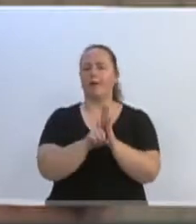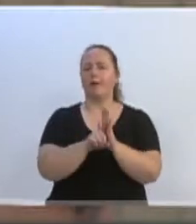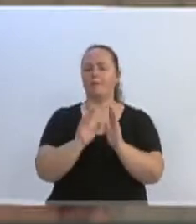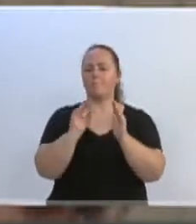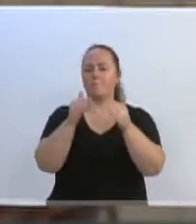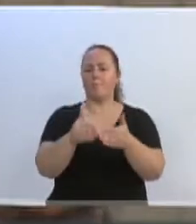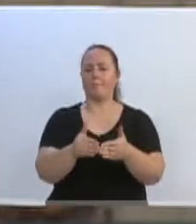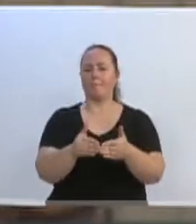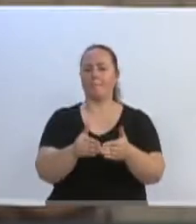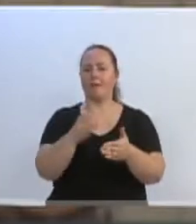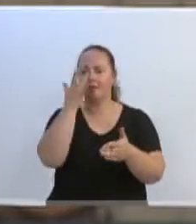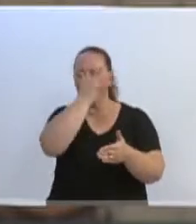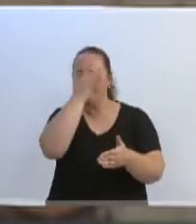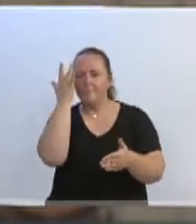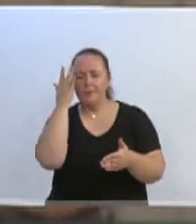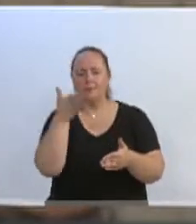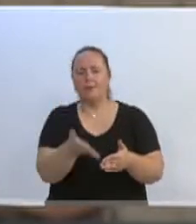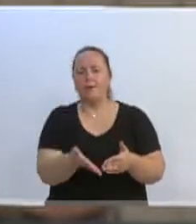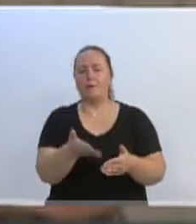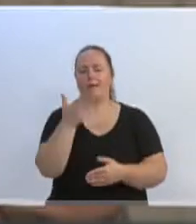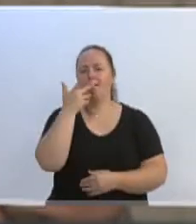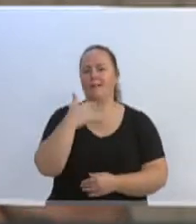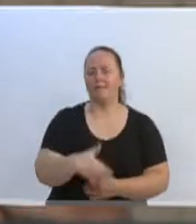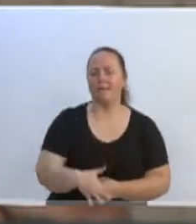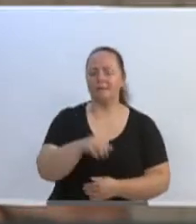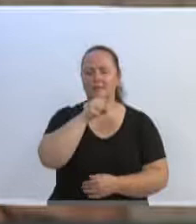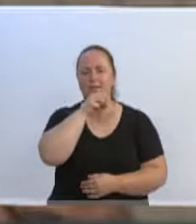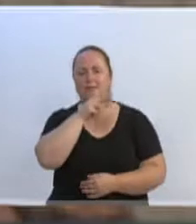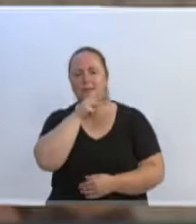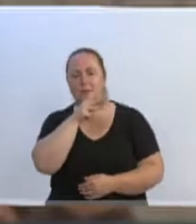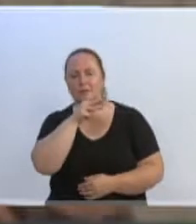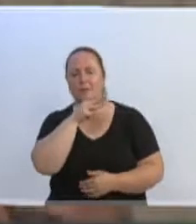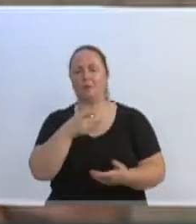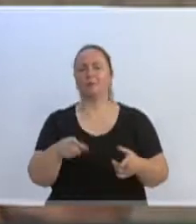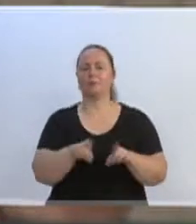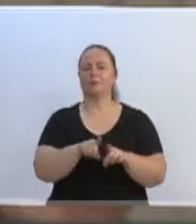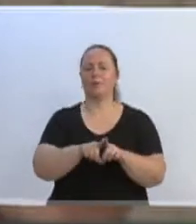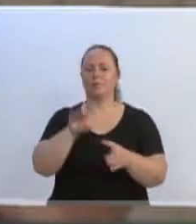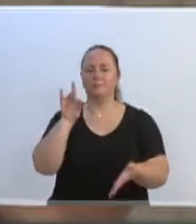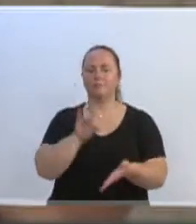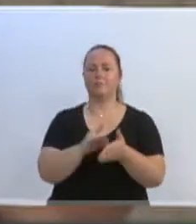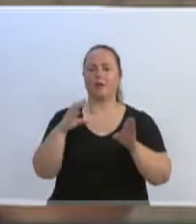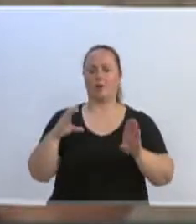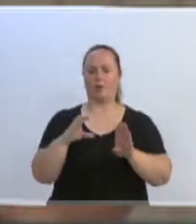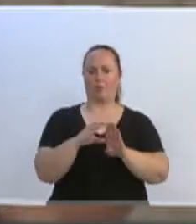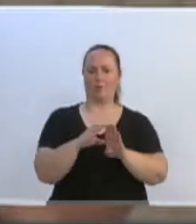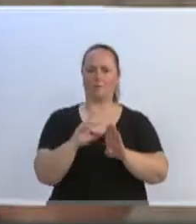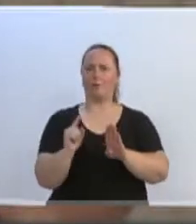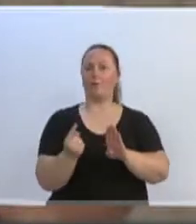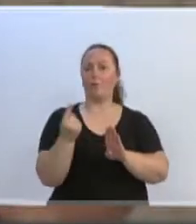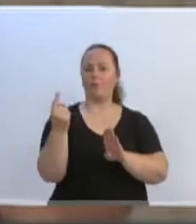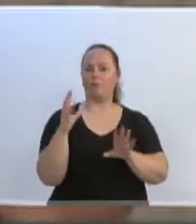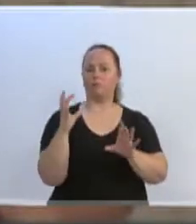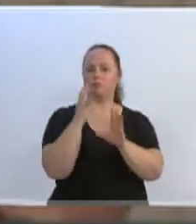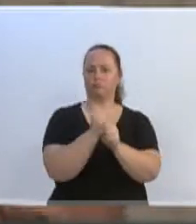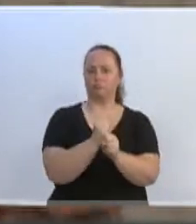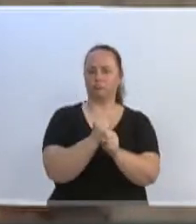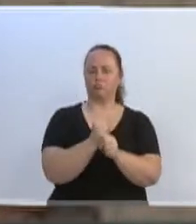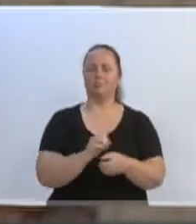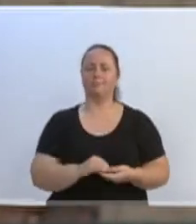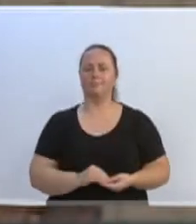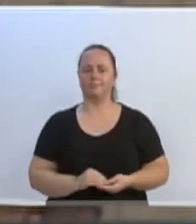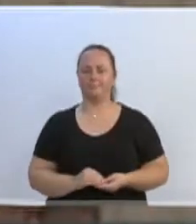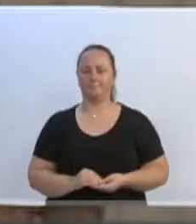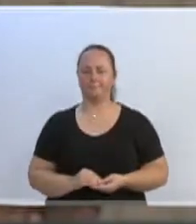vulneráveis a crianças ou idosos e consolidar em um só código então de fato é um grande trabalho e eventualmente